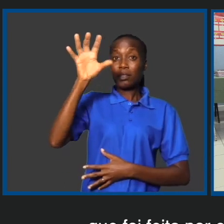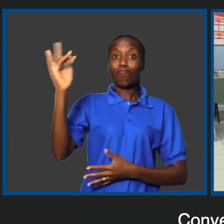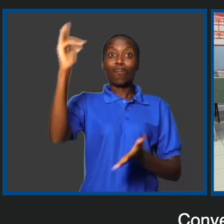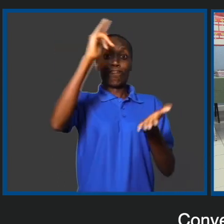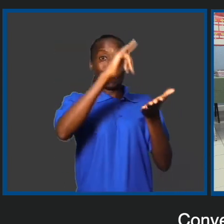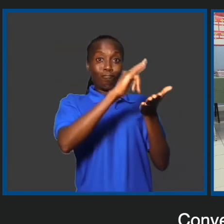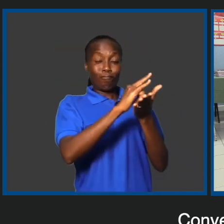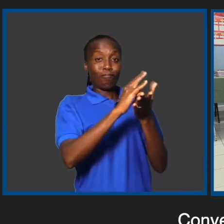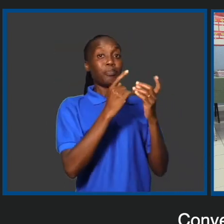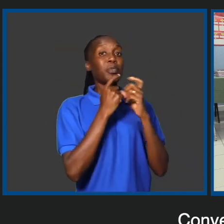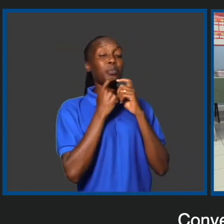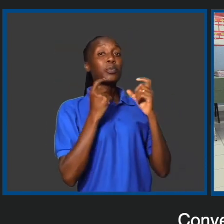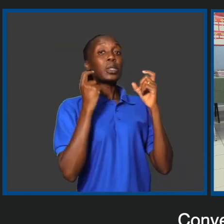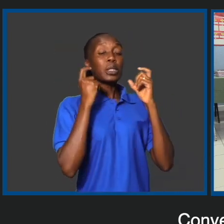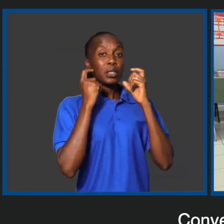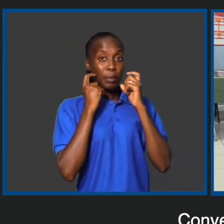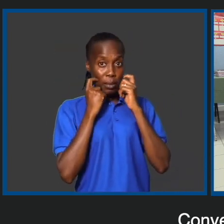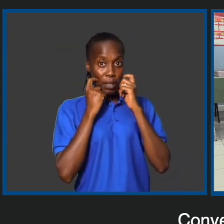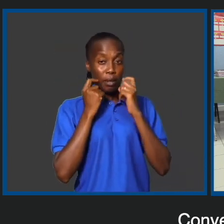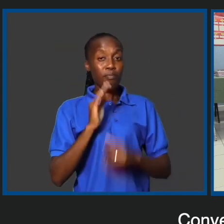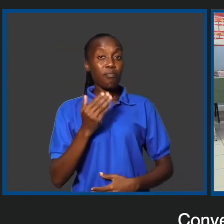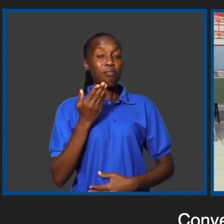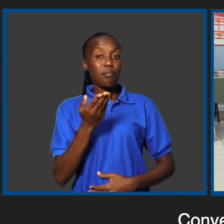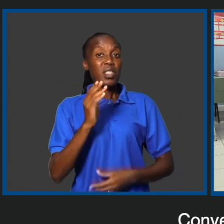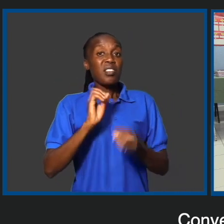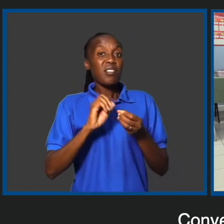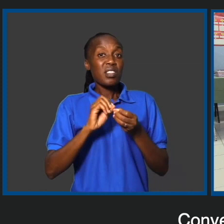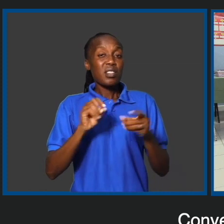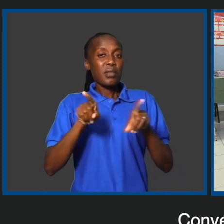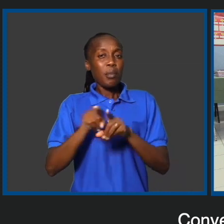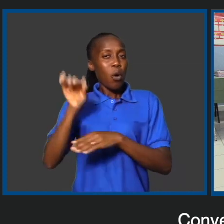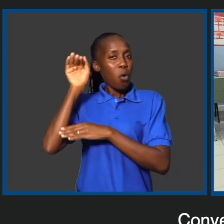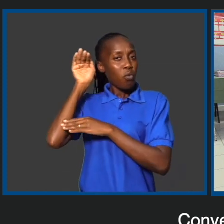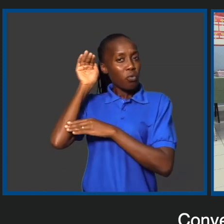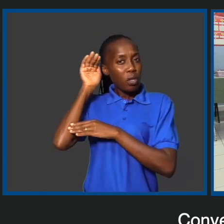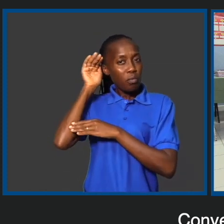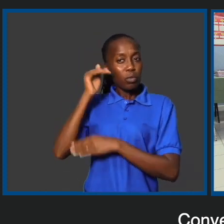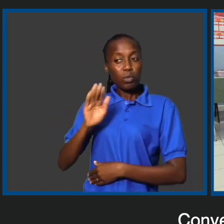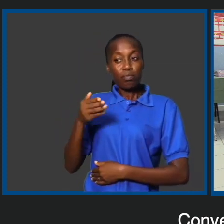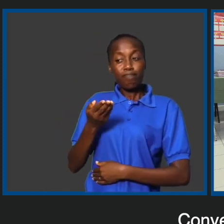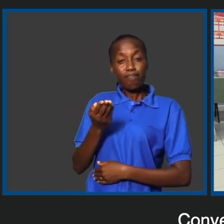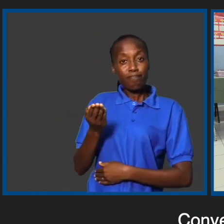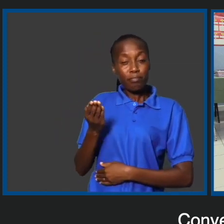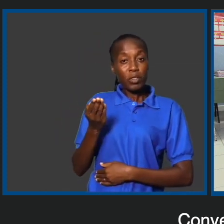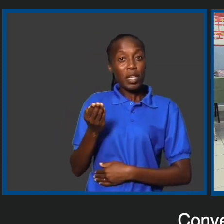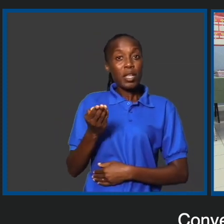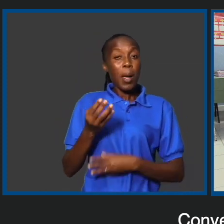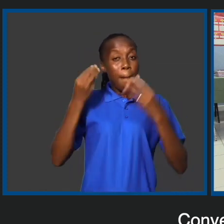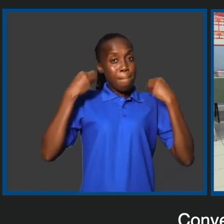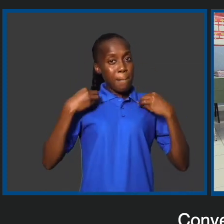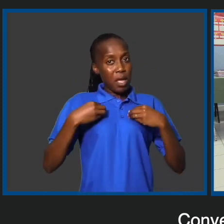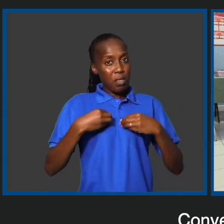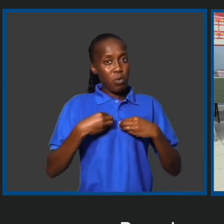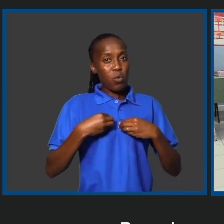América, onde também ouvimos o médico, neste caso especialista, e